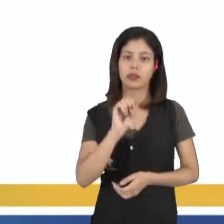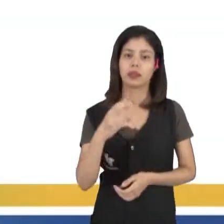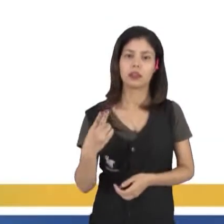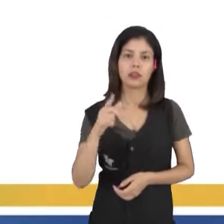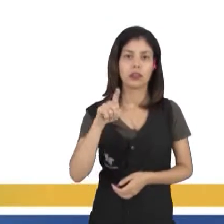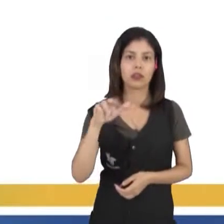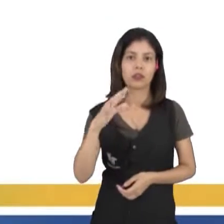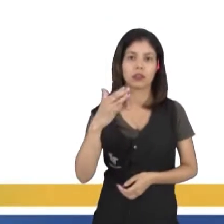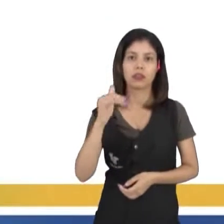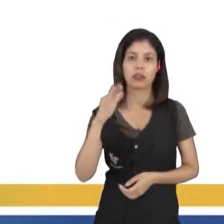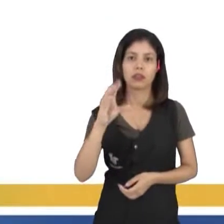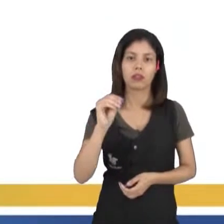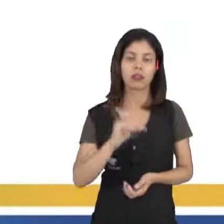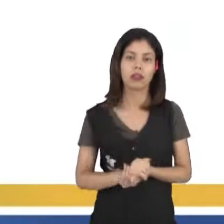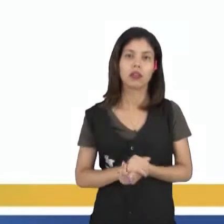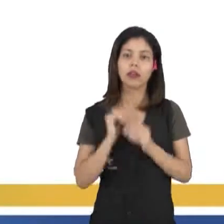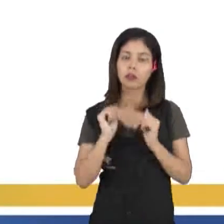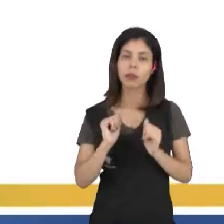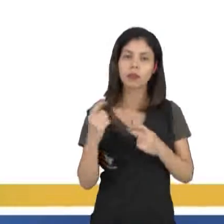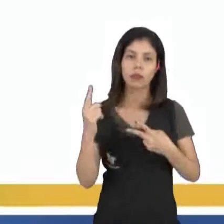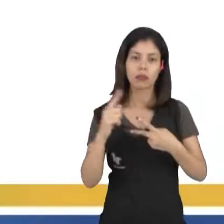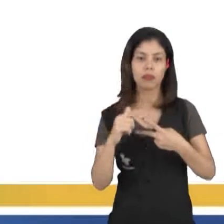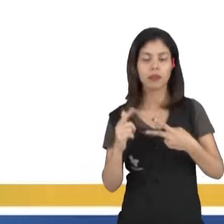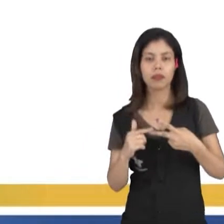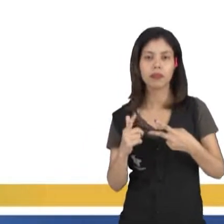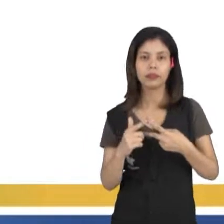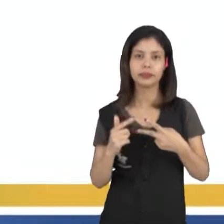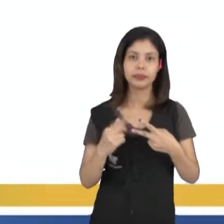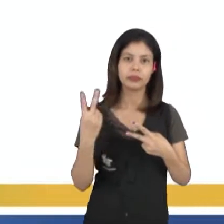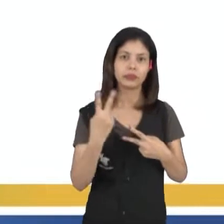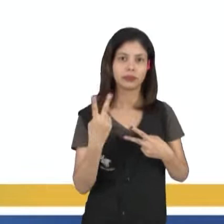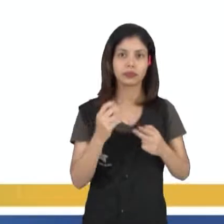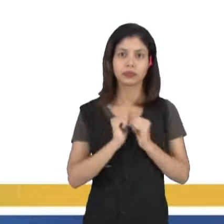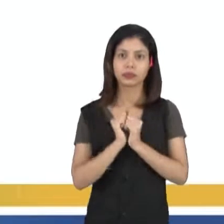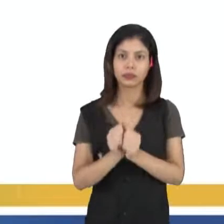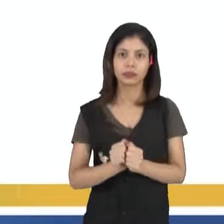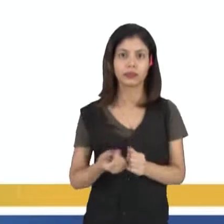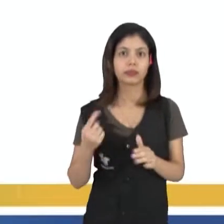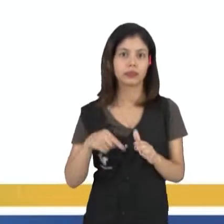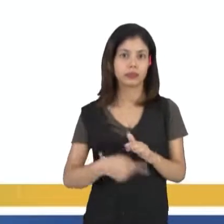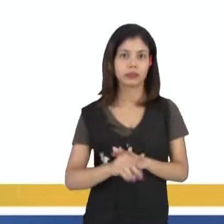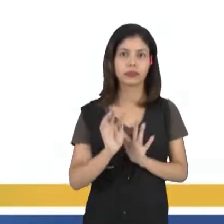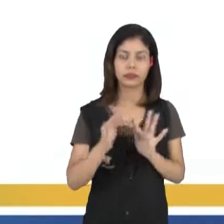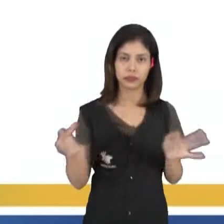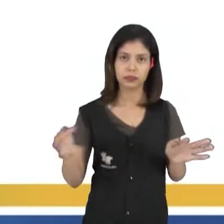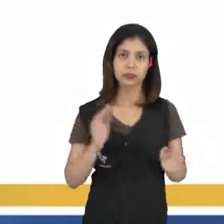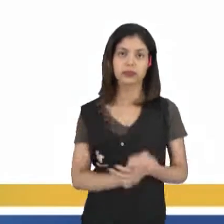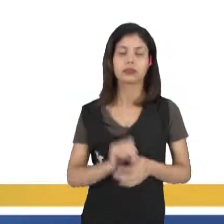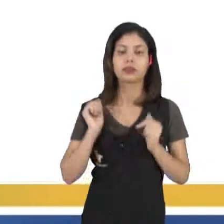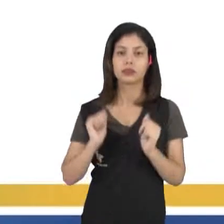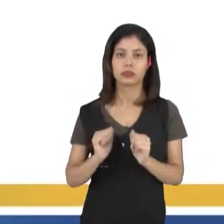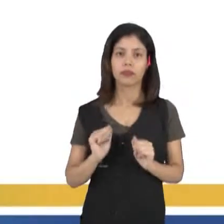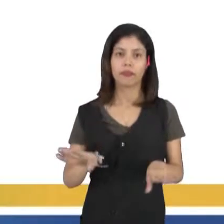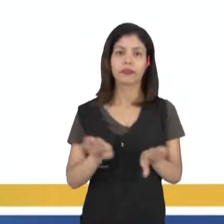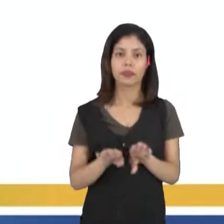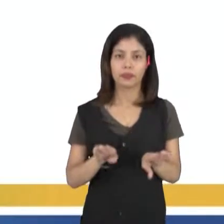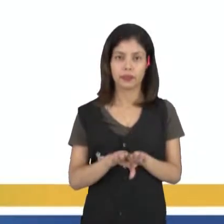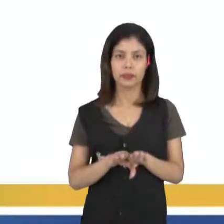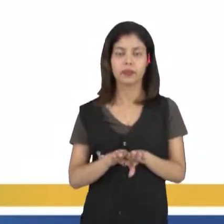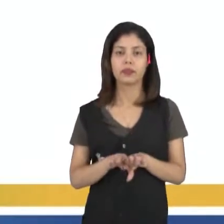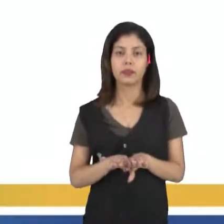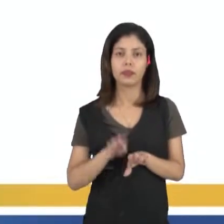locução adverbial, que pode ter ali dois advérbios juntos, né, dentro daquela oração, mas sintaticamente elas funcionam também